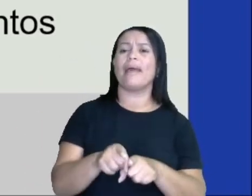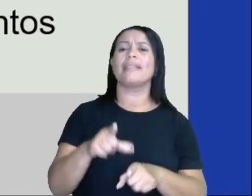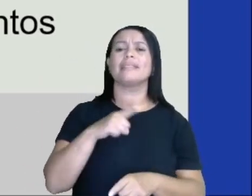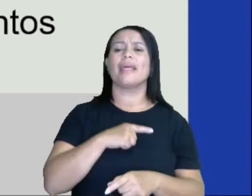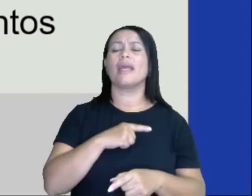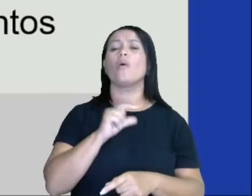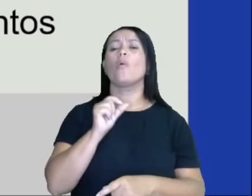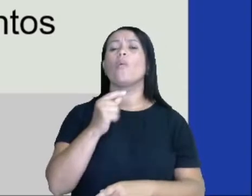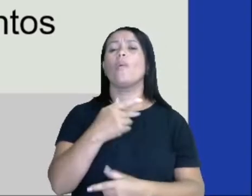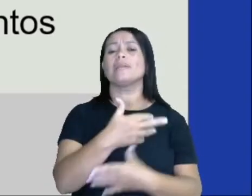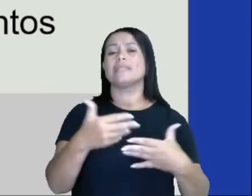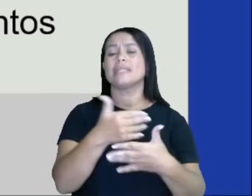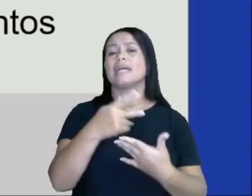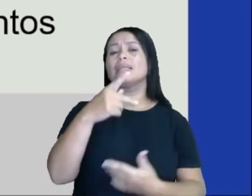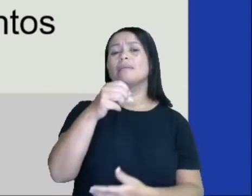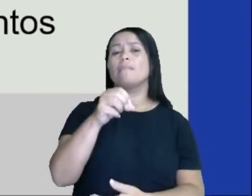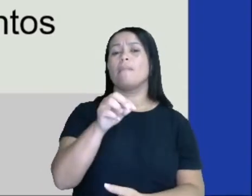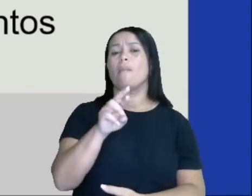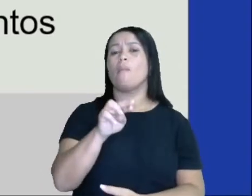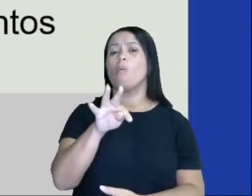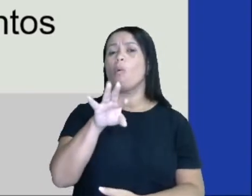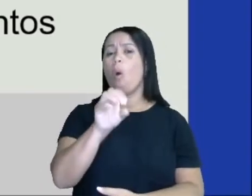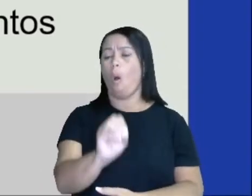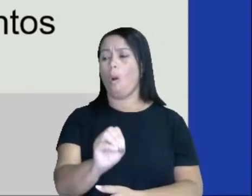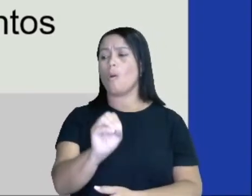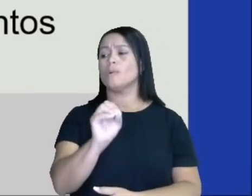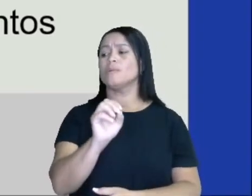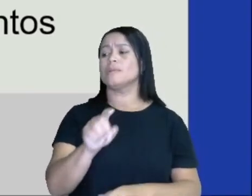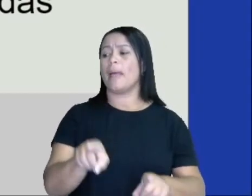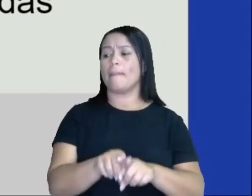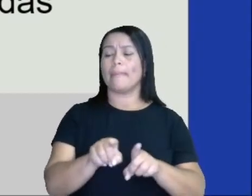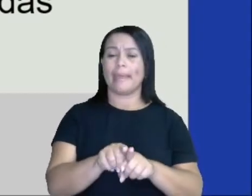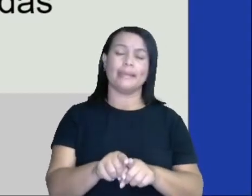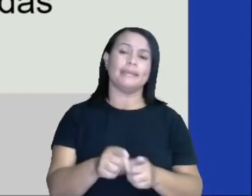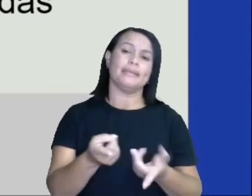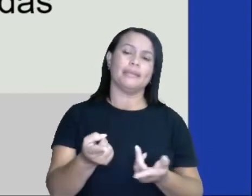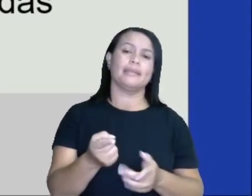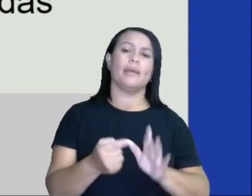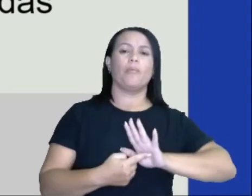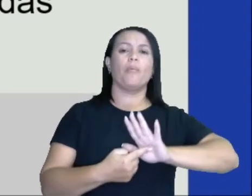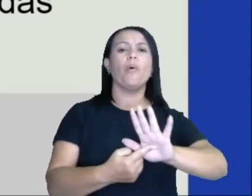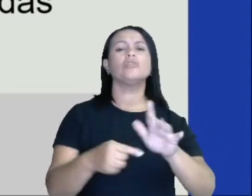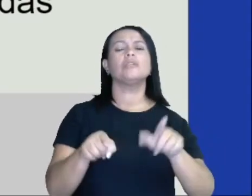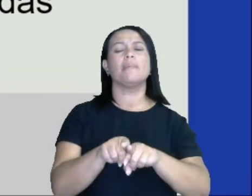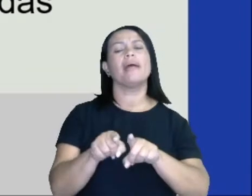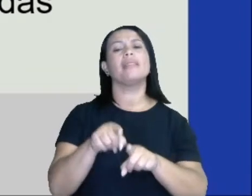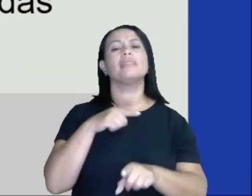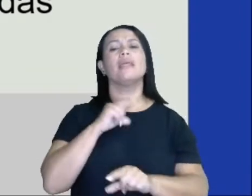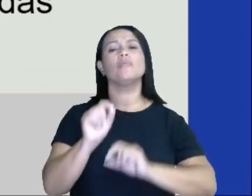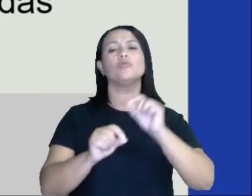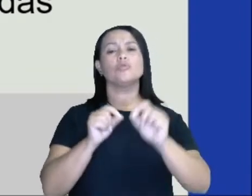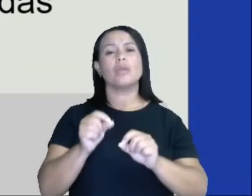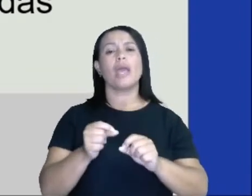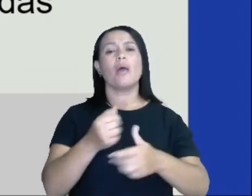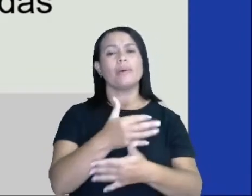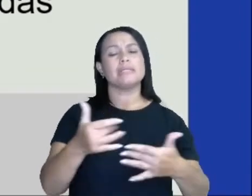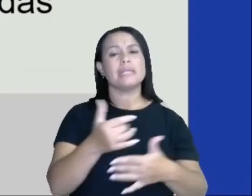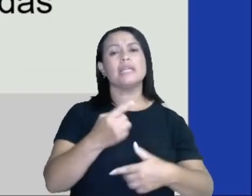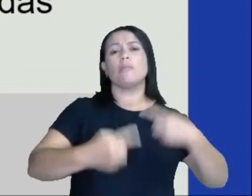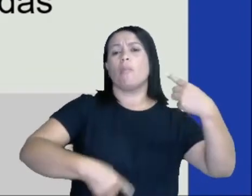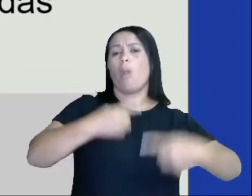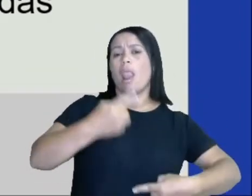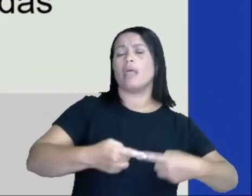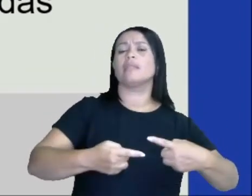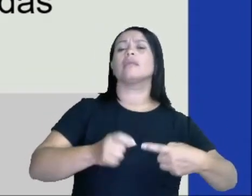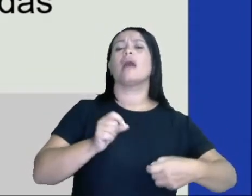Porto aqui como uma das representações dessas cidades, né, portuárias. Temos também as cidades político-administrativas,